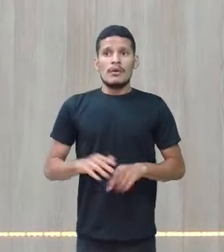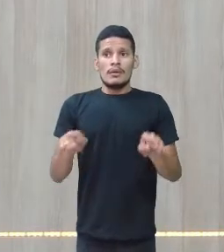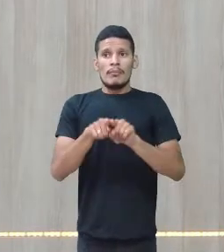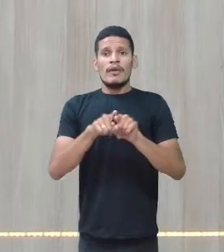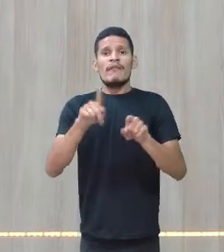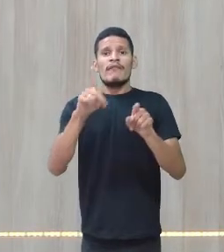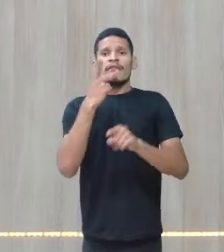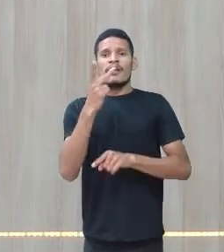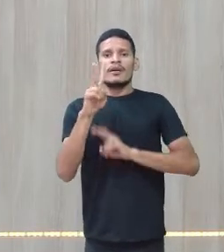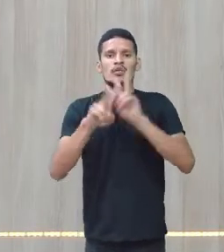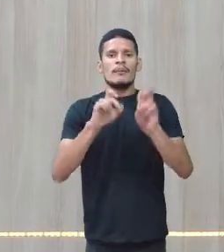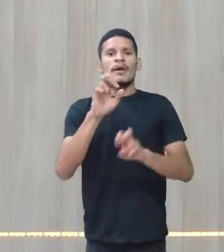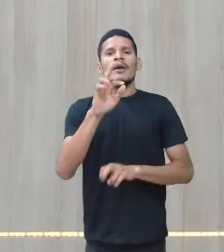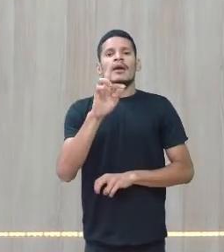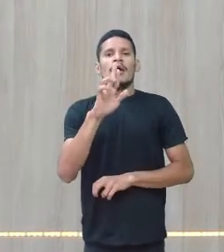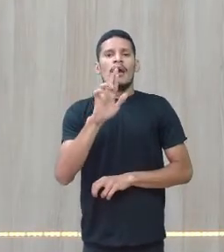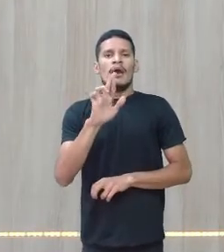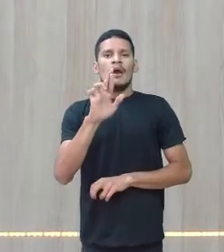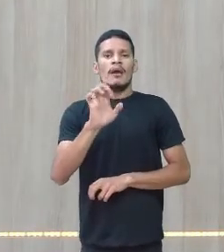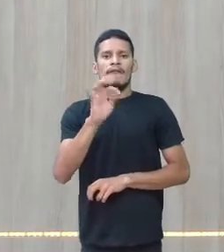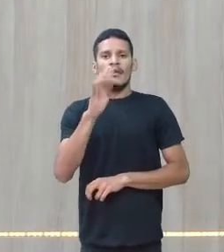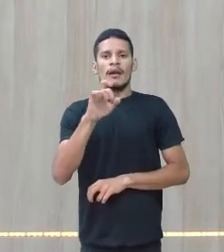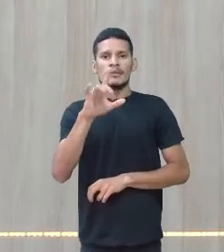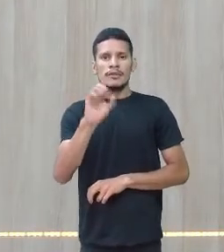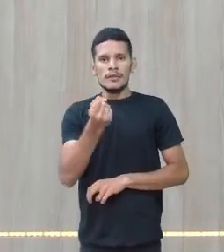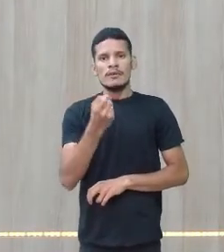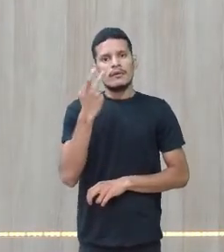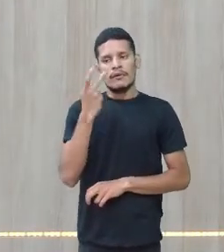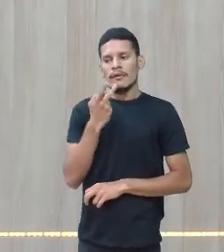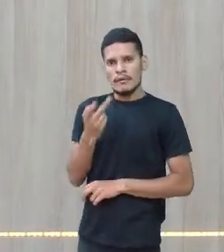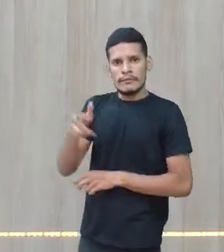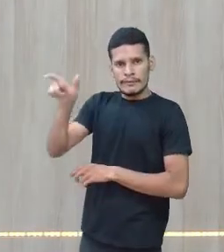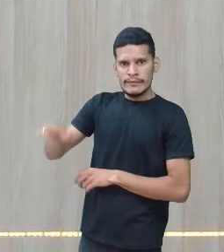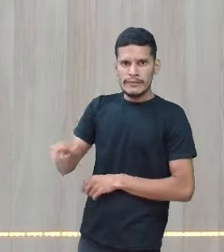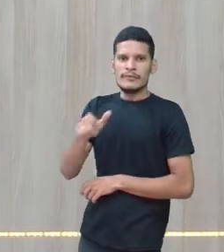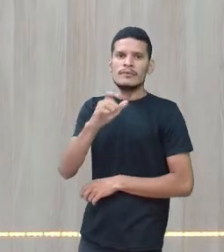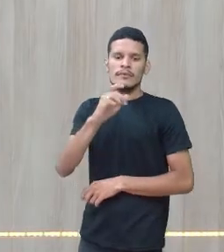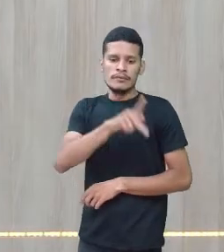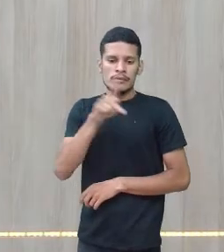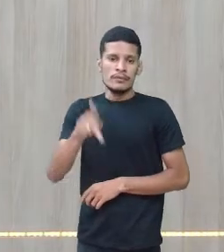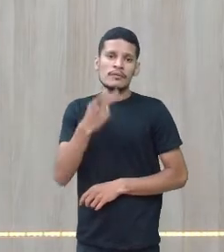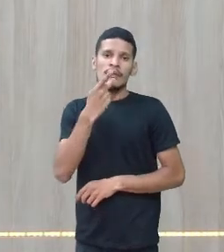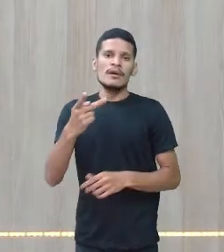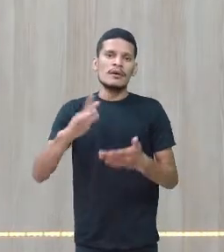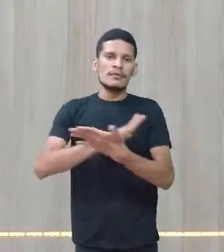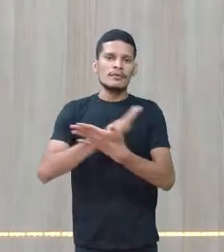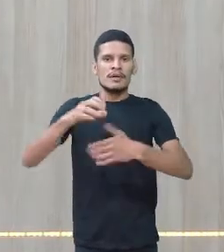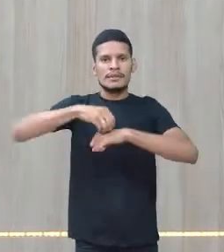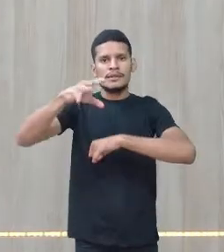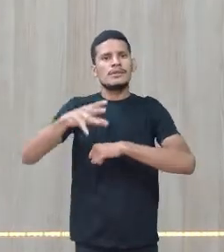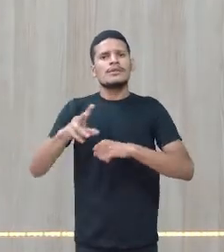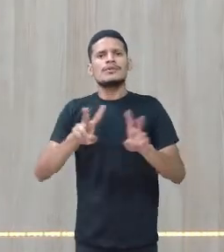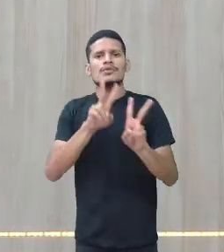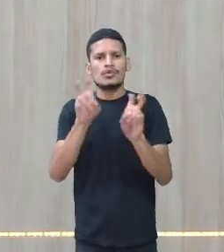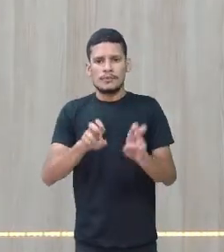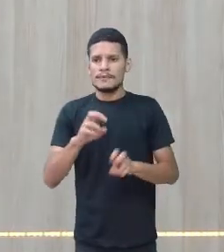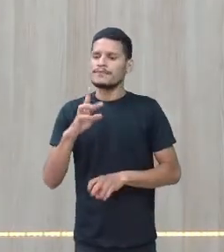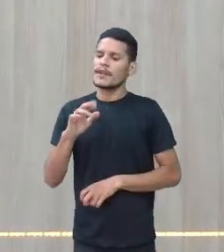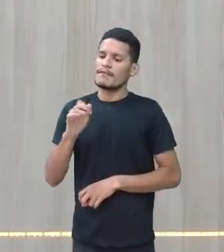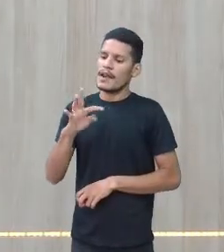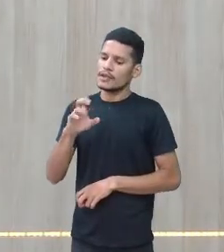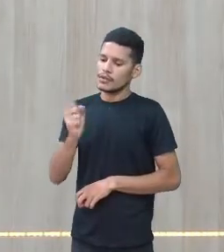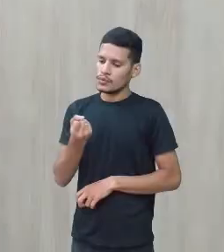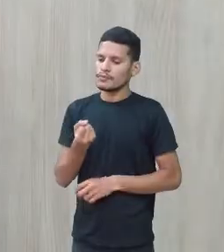reflexo, né, eu vou chamar a professora Cláudia para dar aqui algumas dicas em relação a reflexo. Cláudia, o que é que você tem para nos